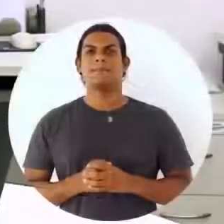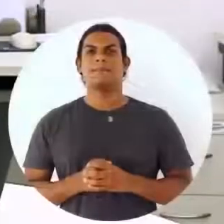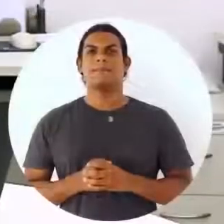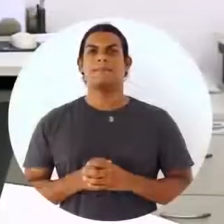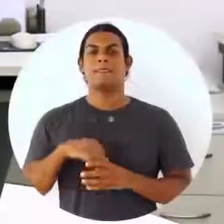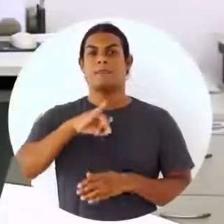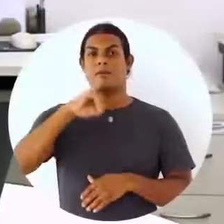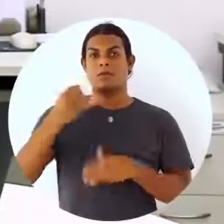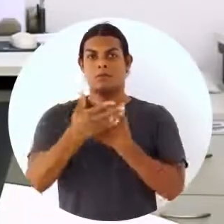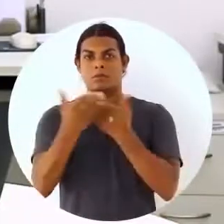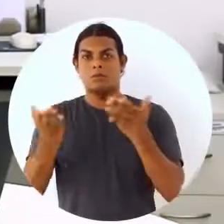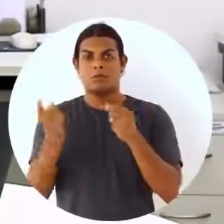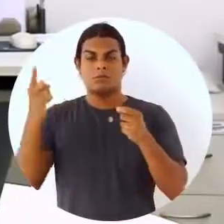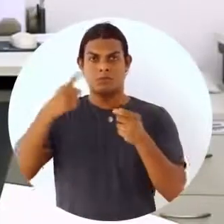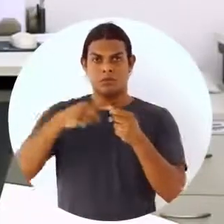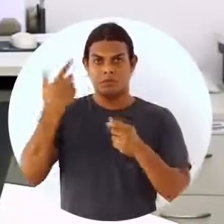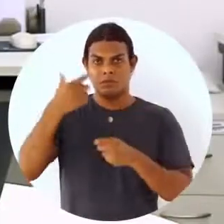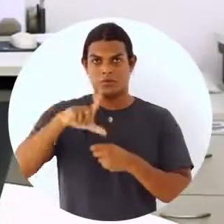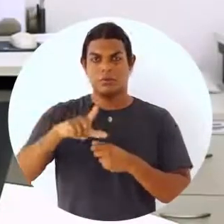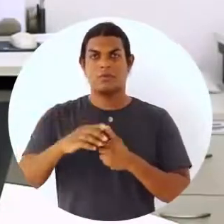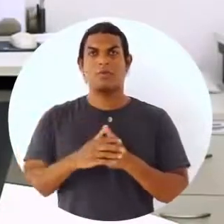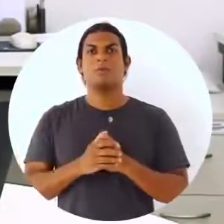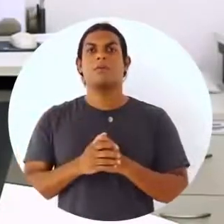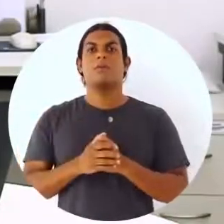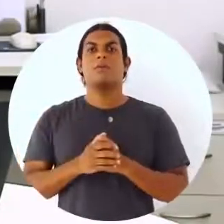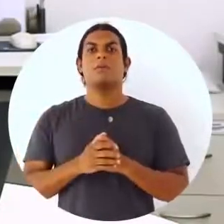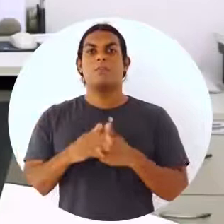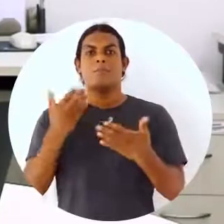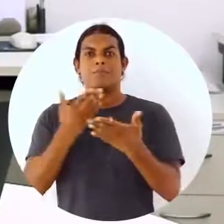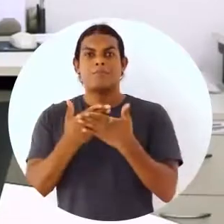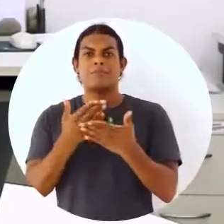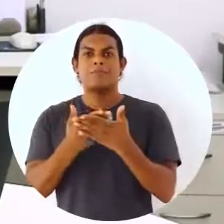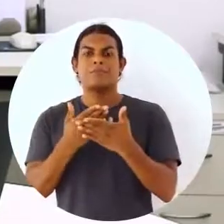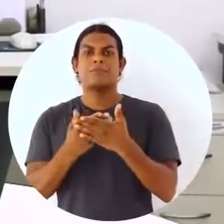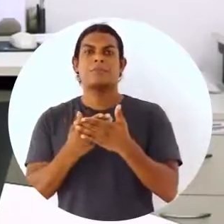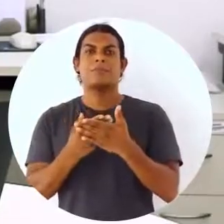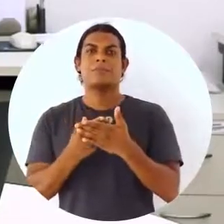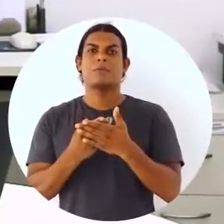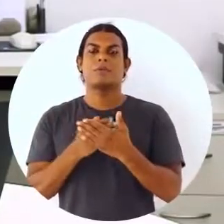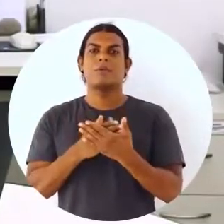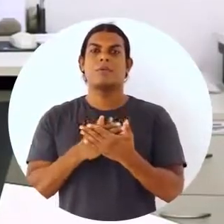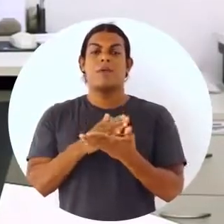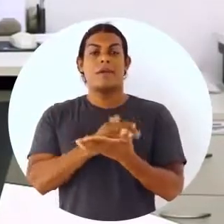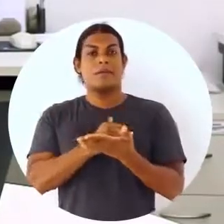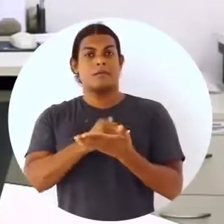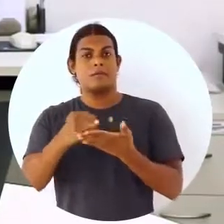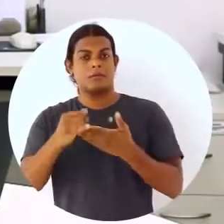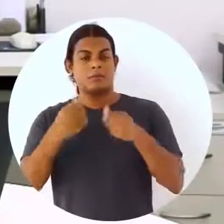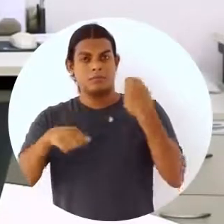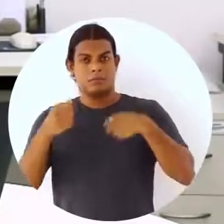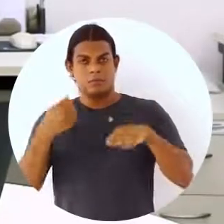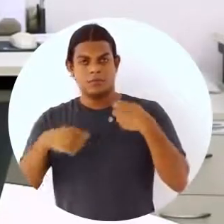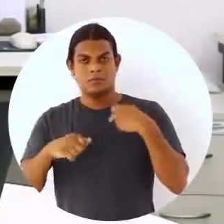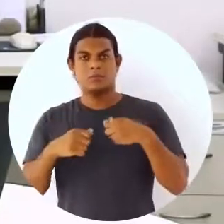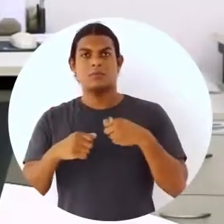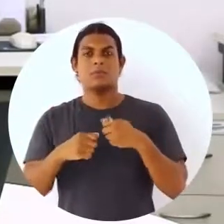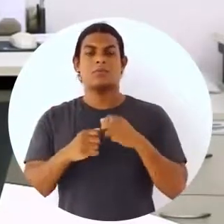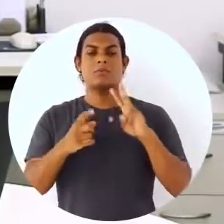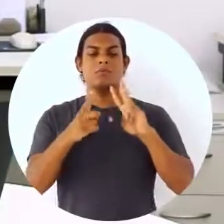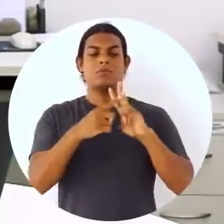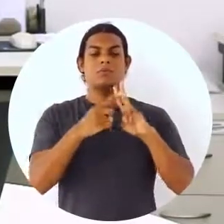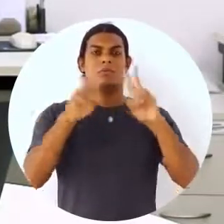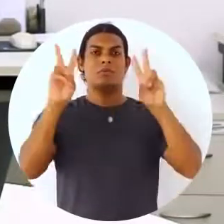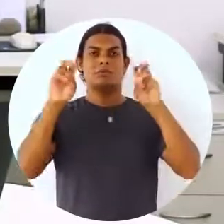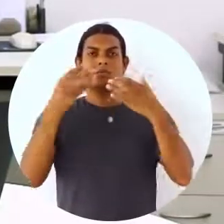Cara, aluno e aluna, voltamos mais uma vez aqui para estudar a disciplina de Introdução à Administração. Na competência 3, vamos